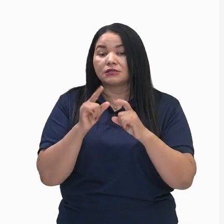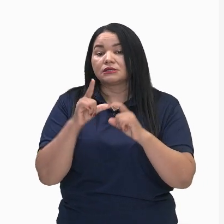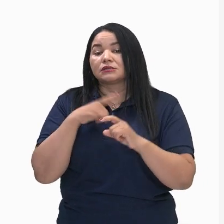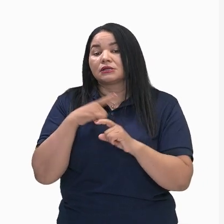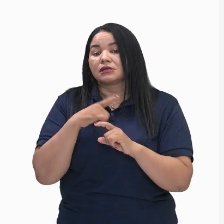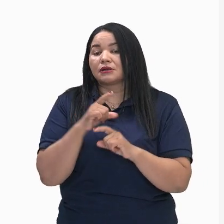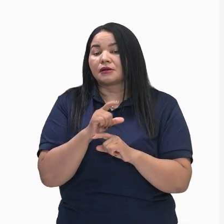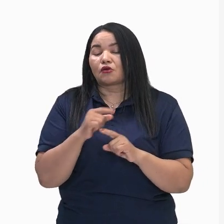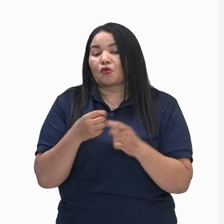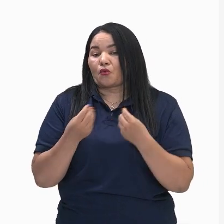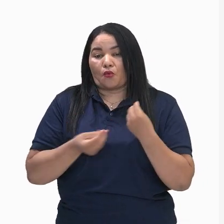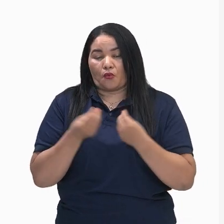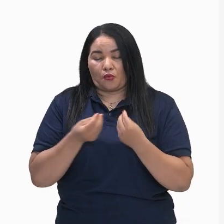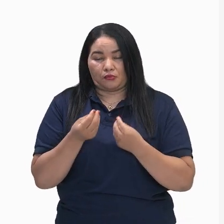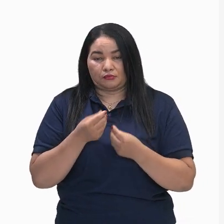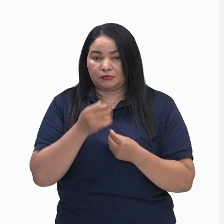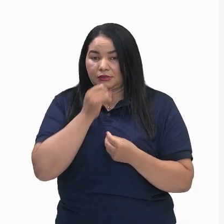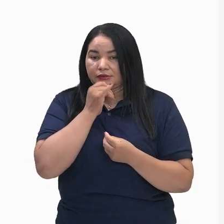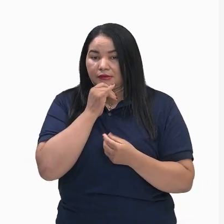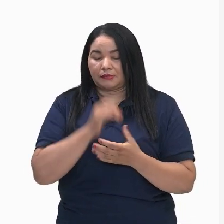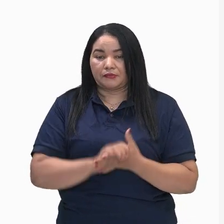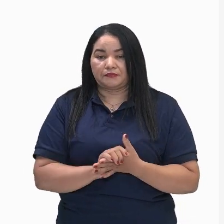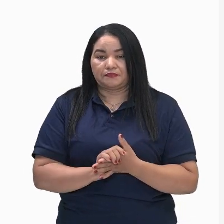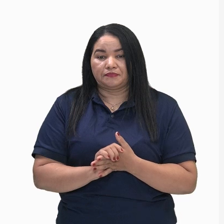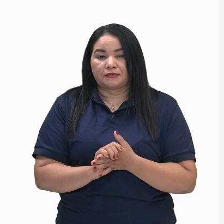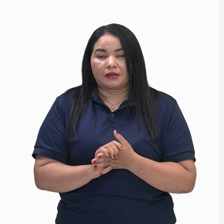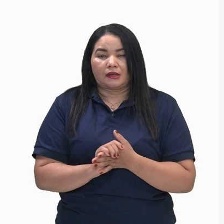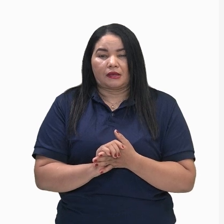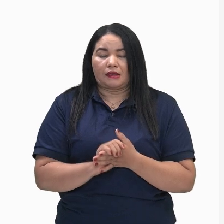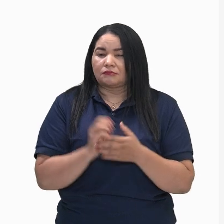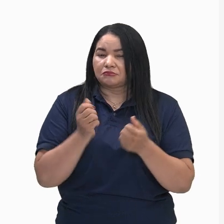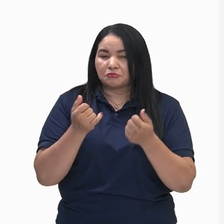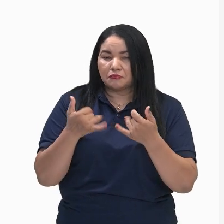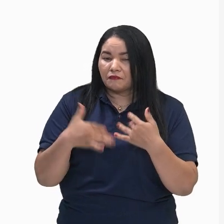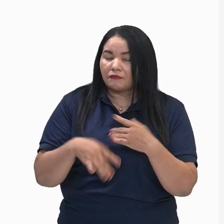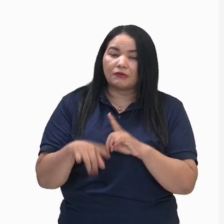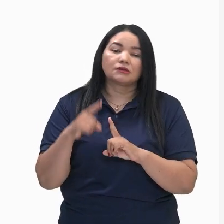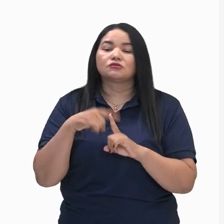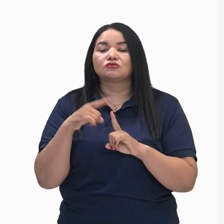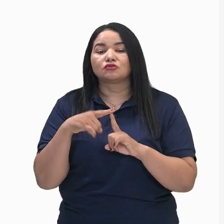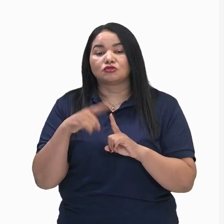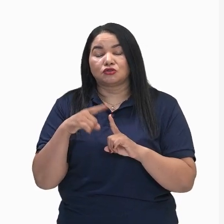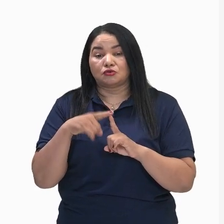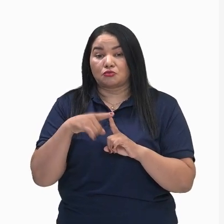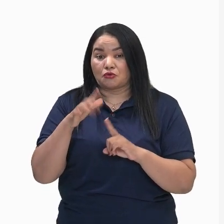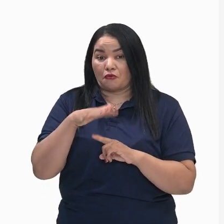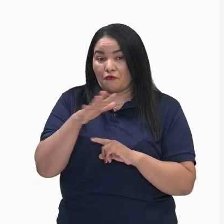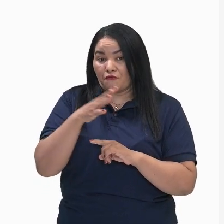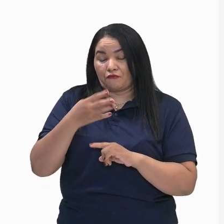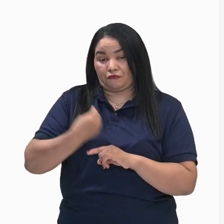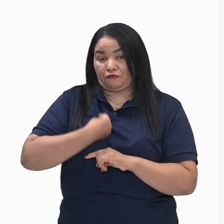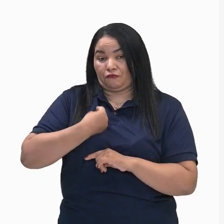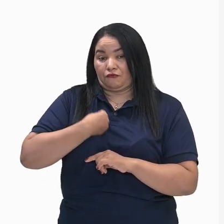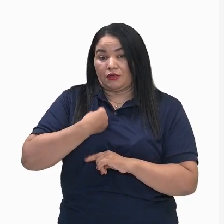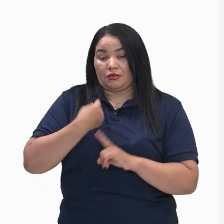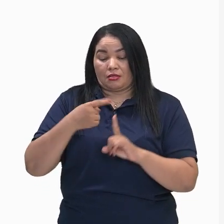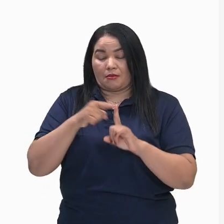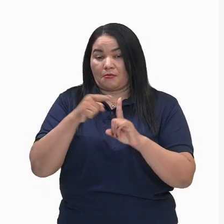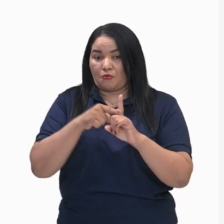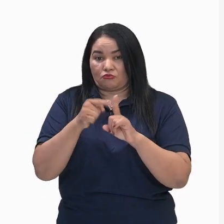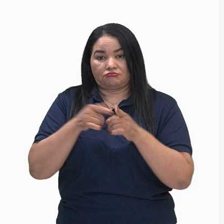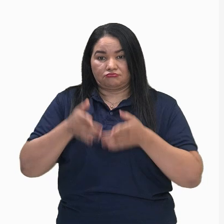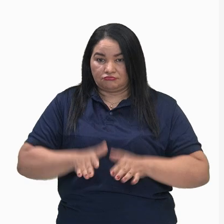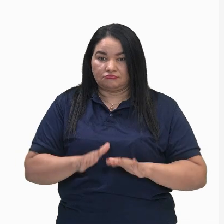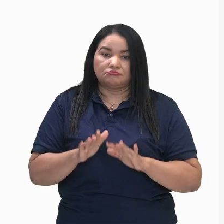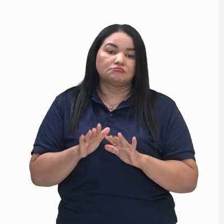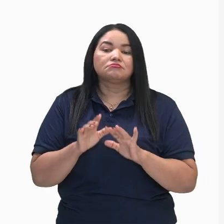obstétrica manifesta-se de várias formas no ciclo de vida reprodutivo das mulheres.